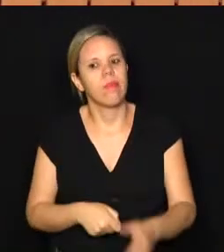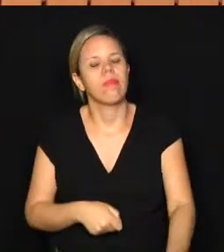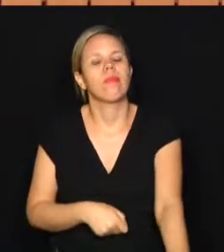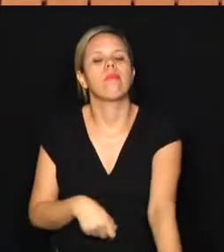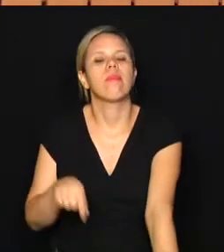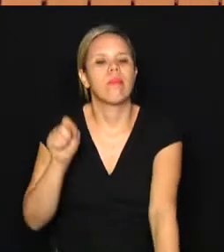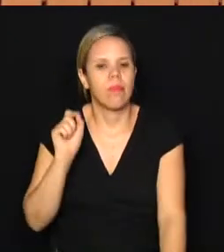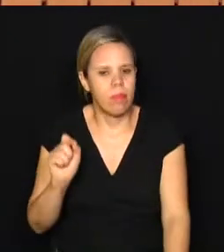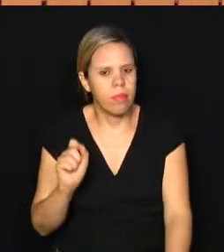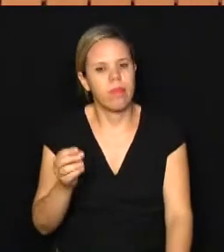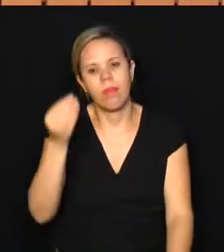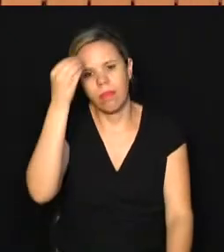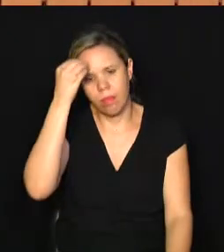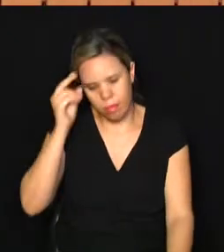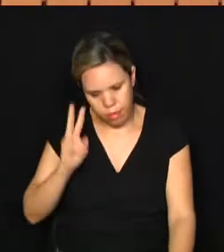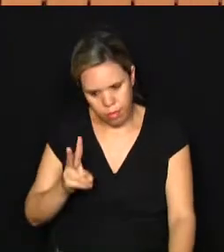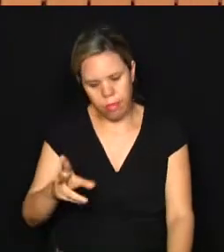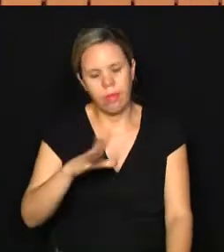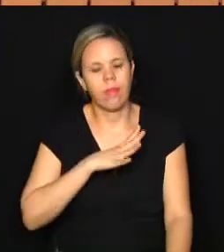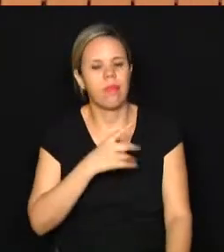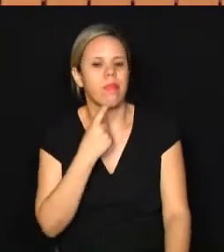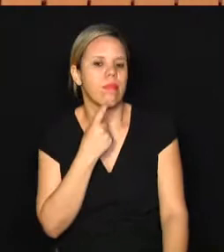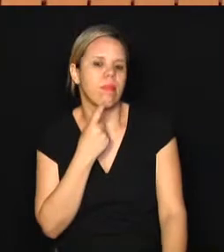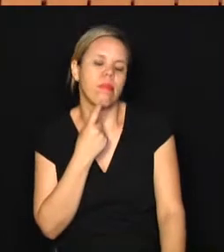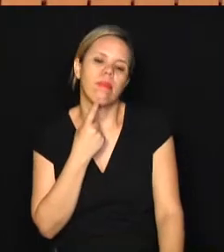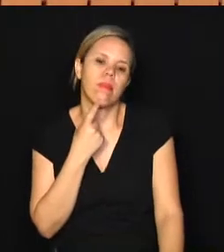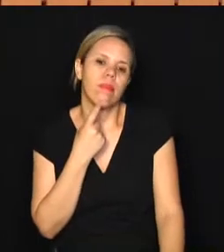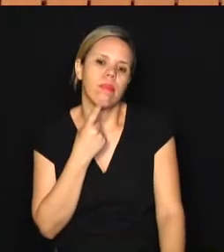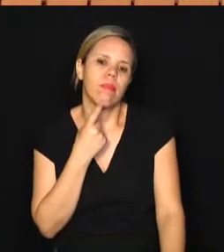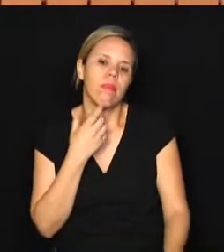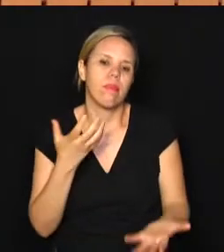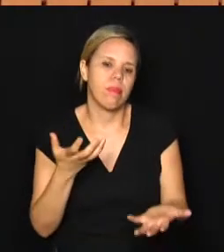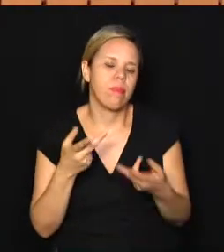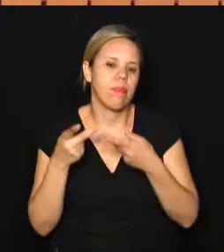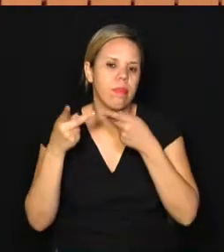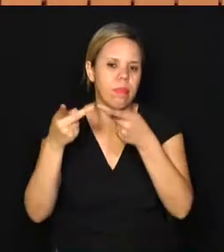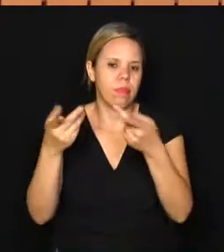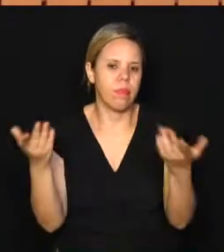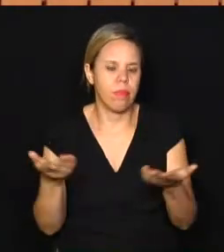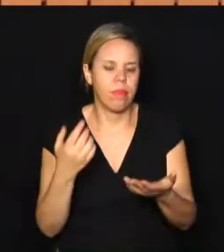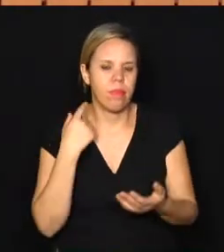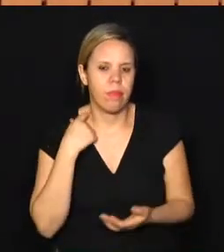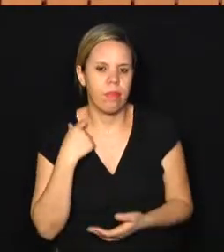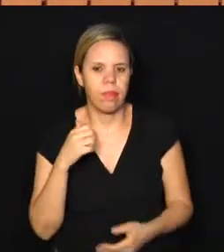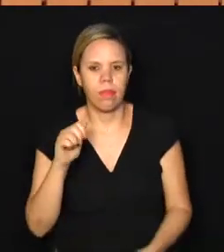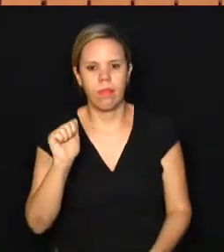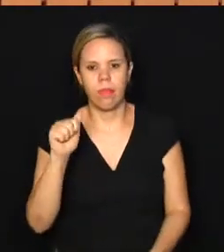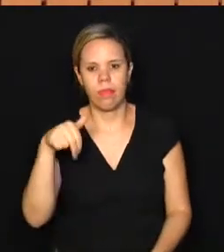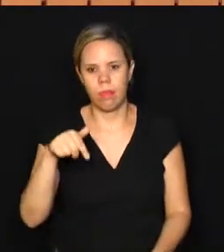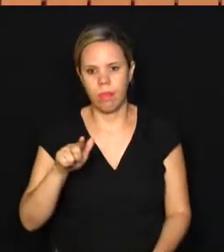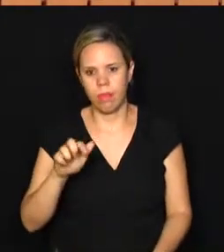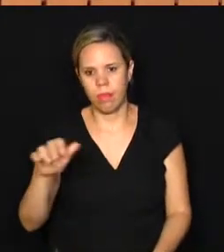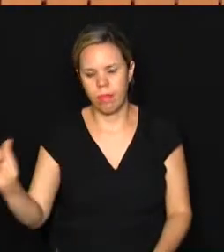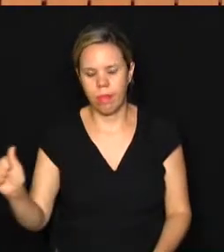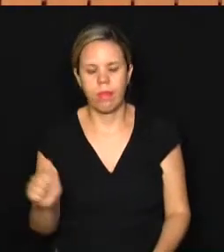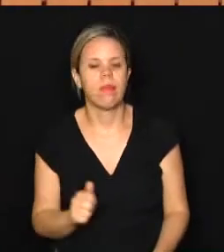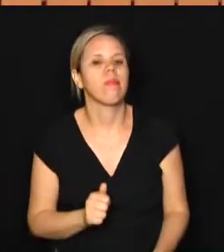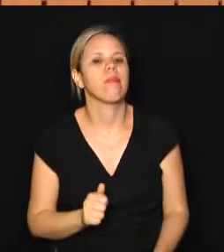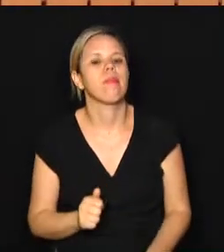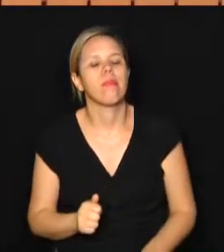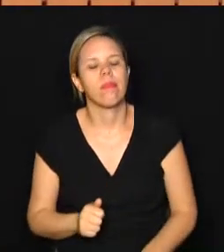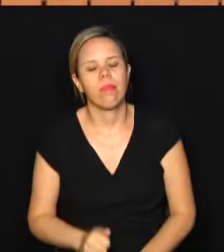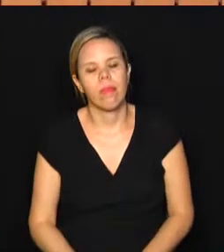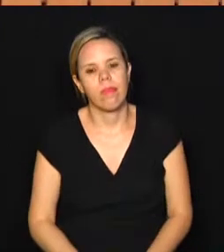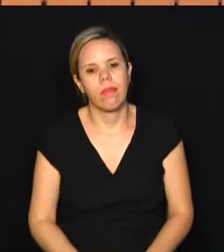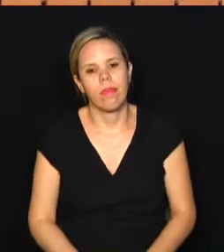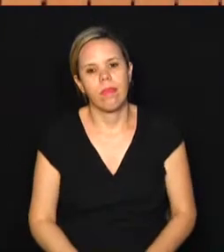esse legado permaneça na cidade de Campinas. Eu queria convidar agora a Ângela, Ângela Podolski,